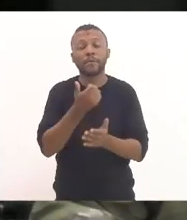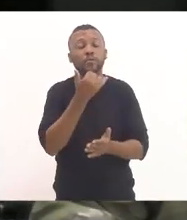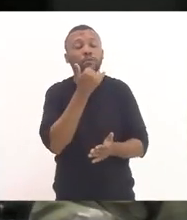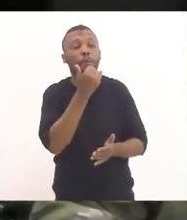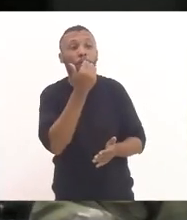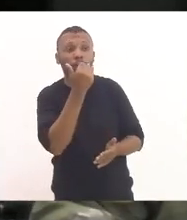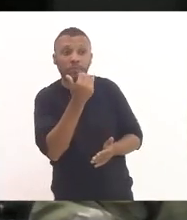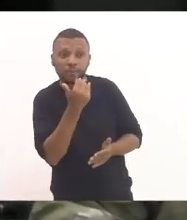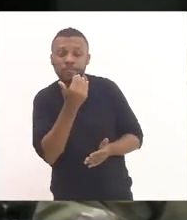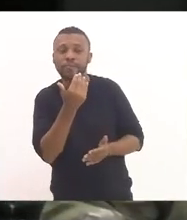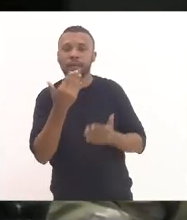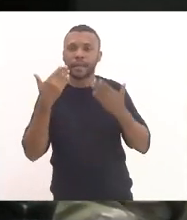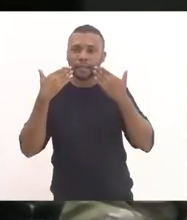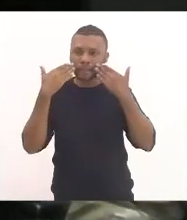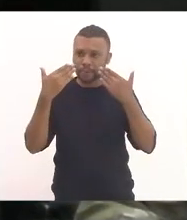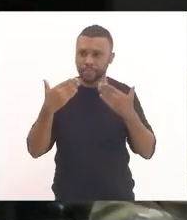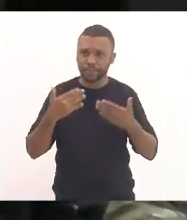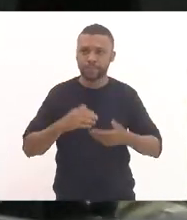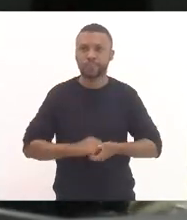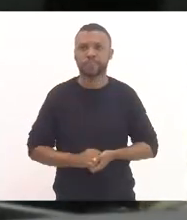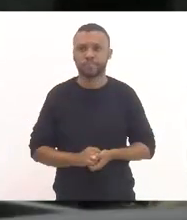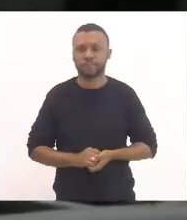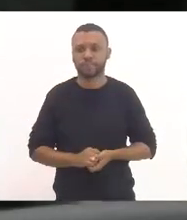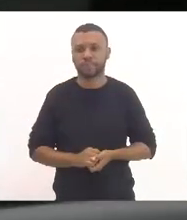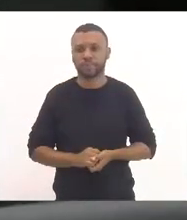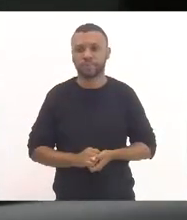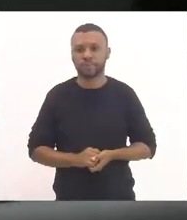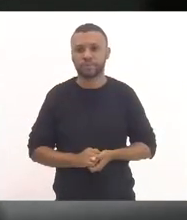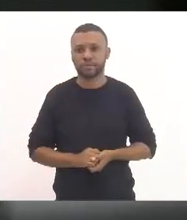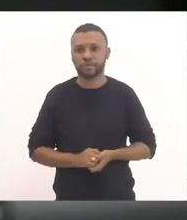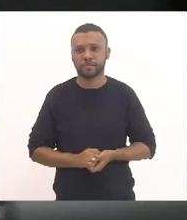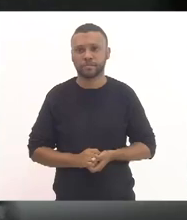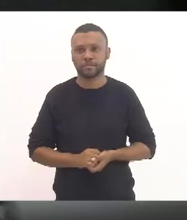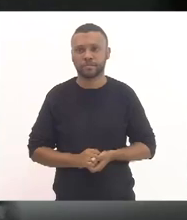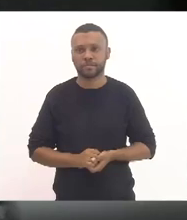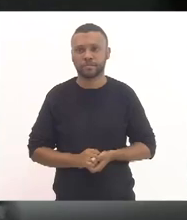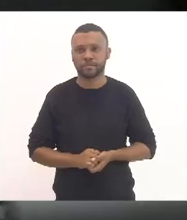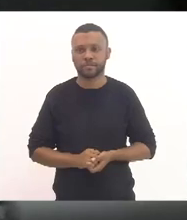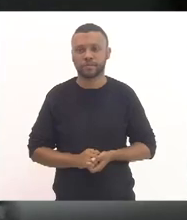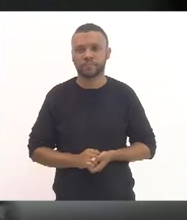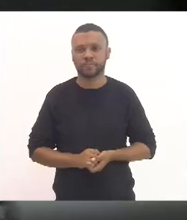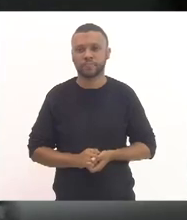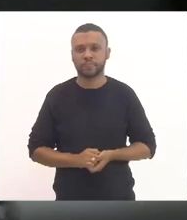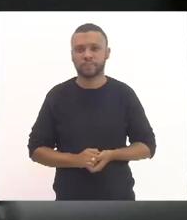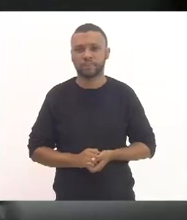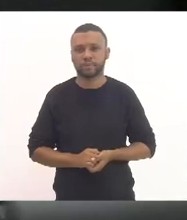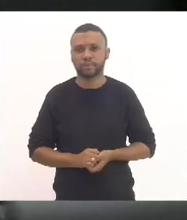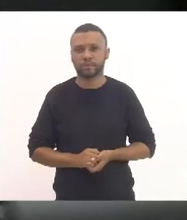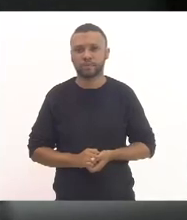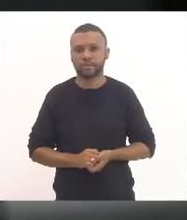apresentar para que fique registrado por favor Alberto Ah pois não